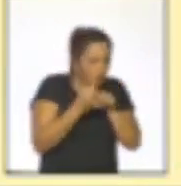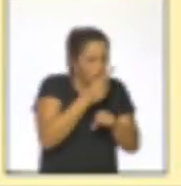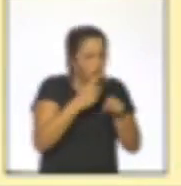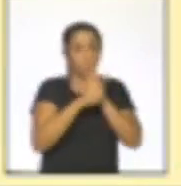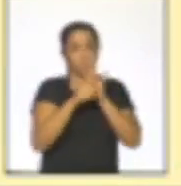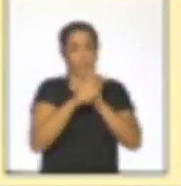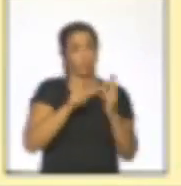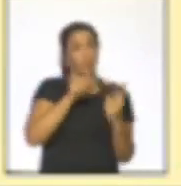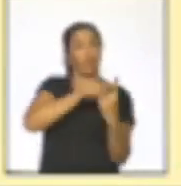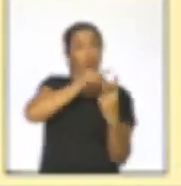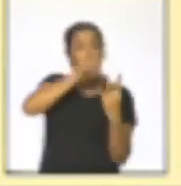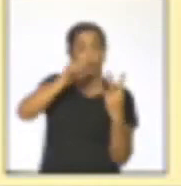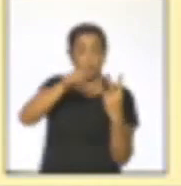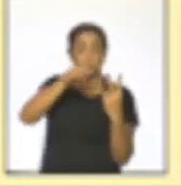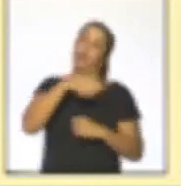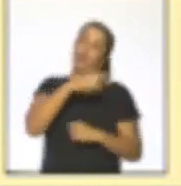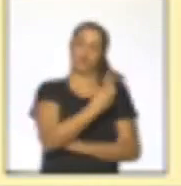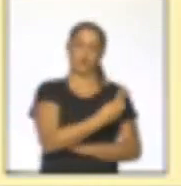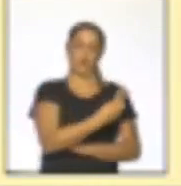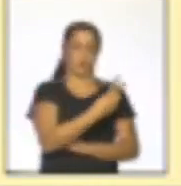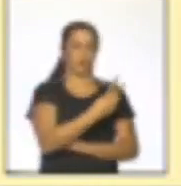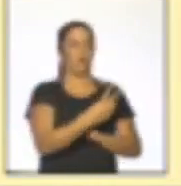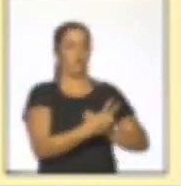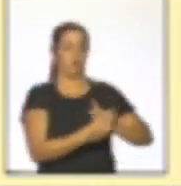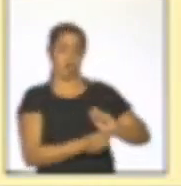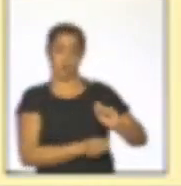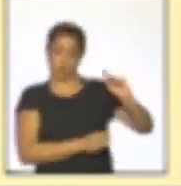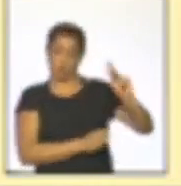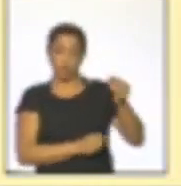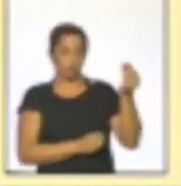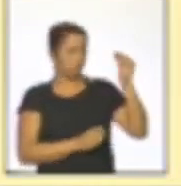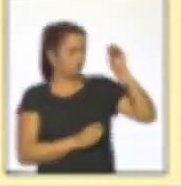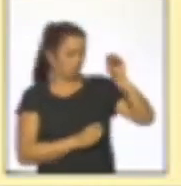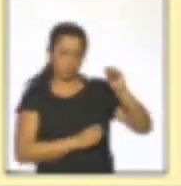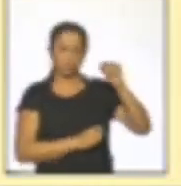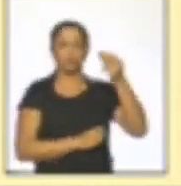2. Então, o primeiro valor da raiz vai ser o